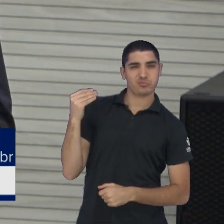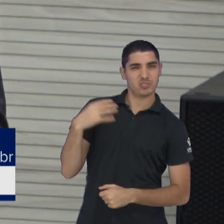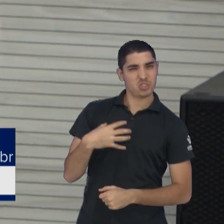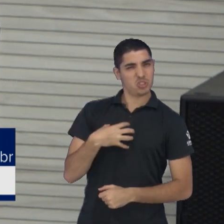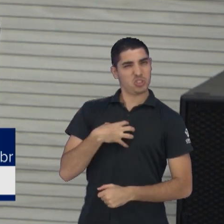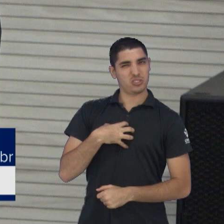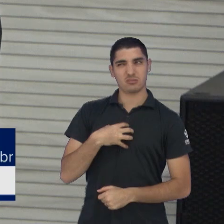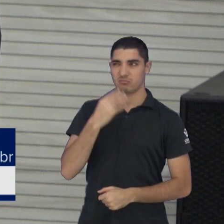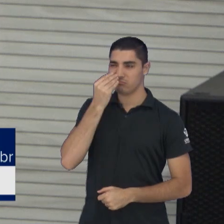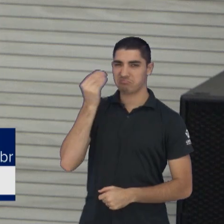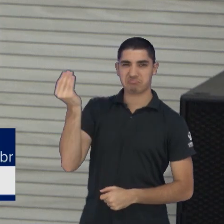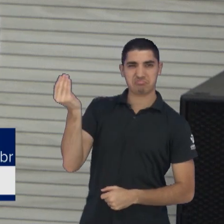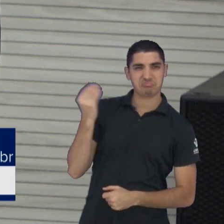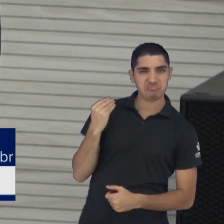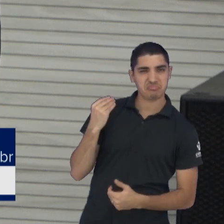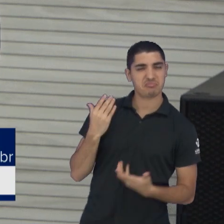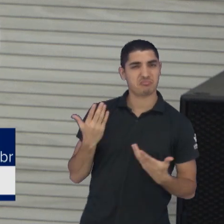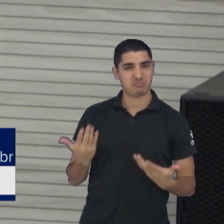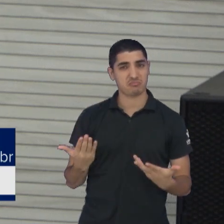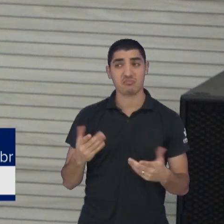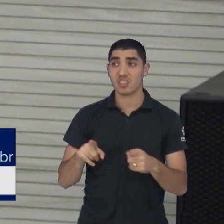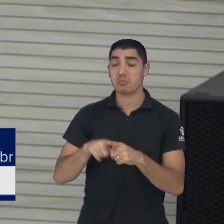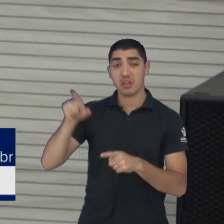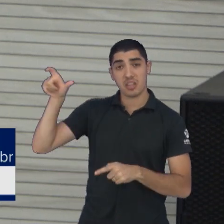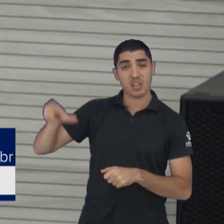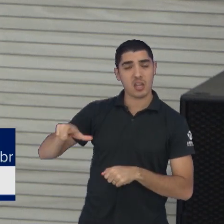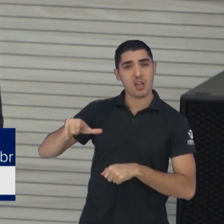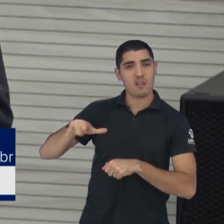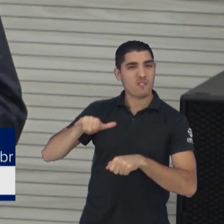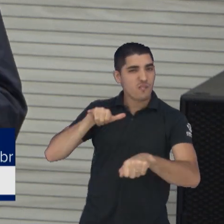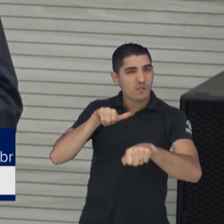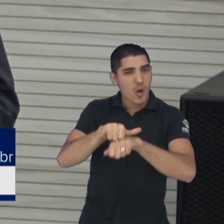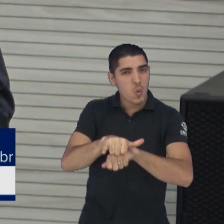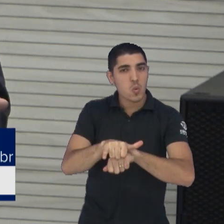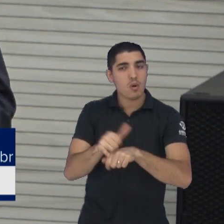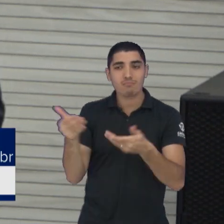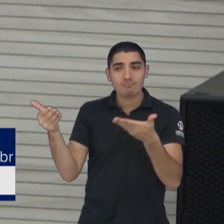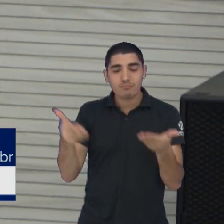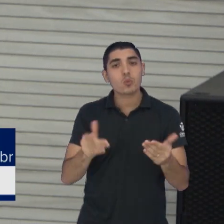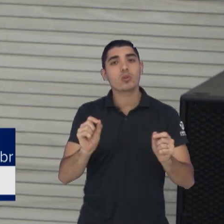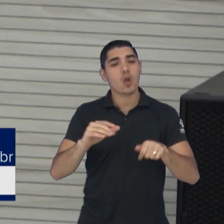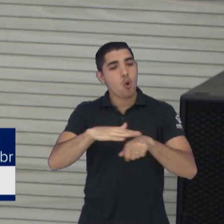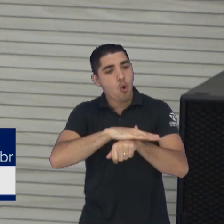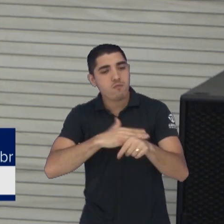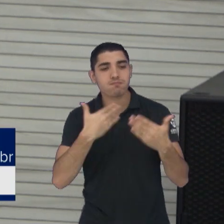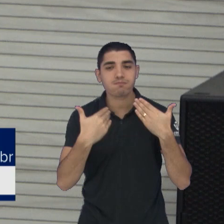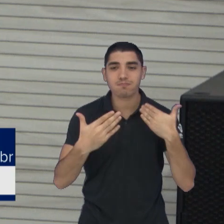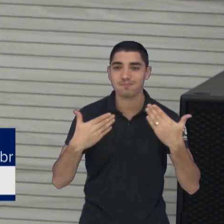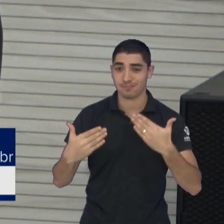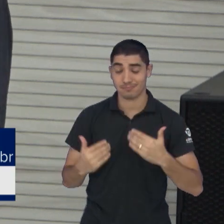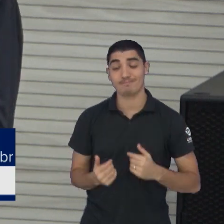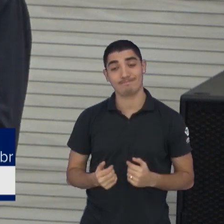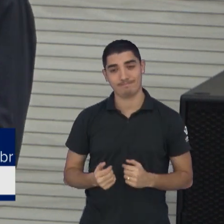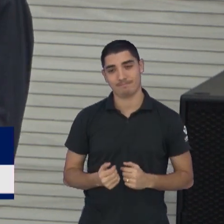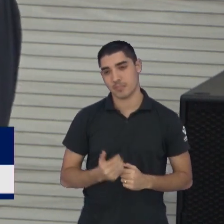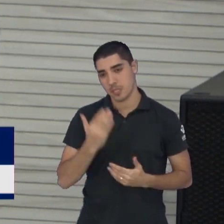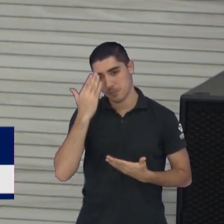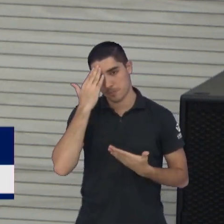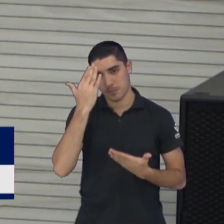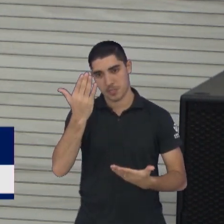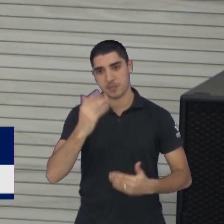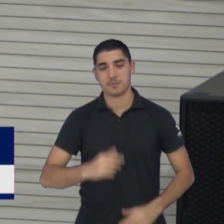um pouco de boicote, e essa ausência do senhor prefeito, né, de não ter vindo conversar educadamente com a gente. Tá bom? Obrigado,